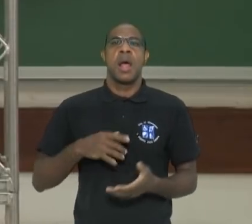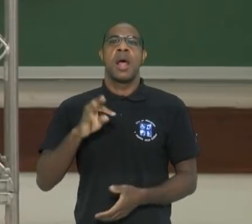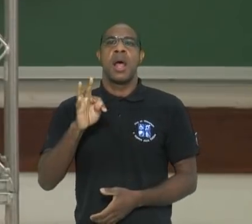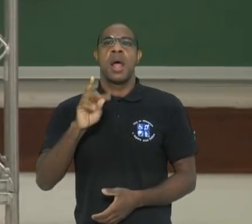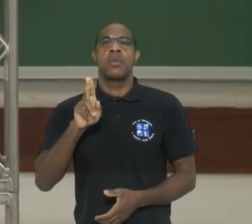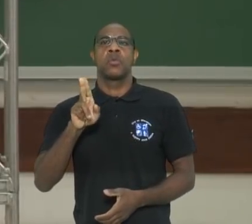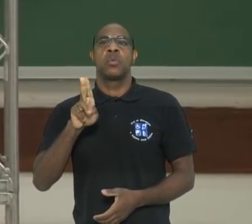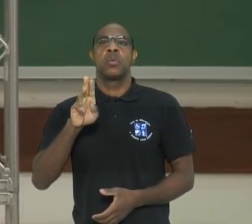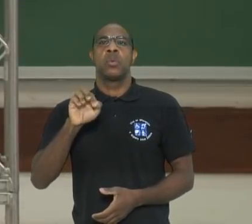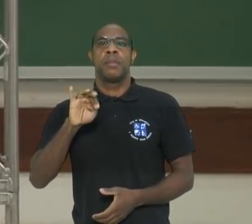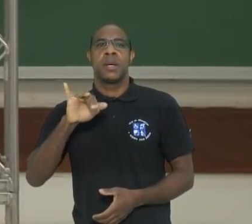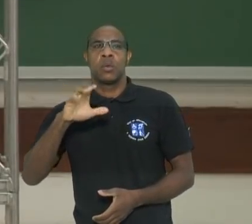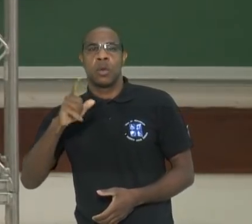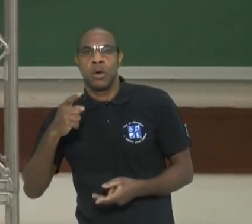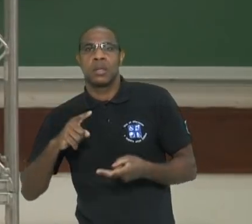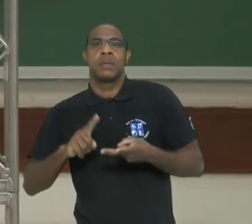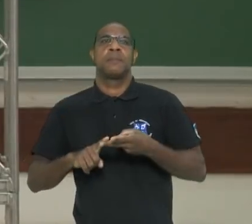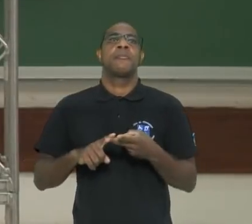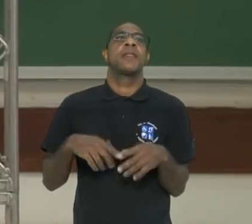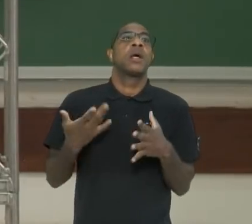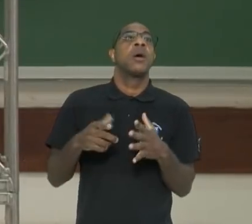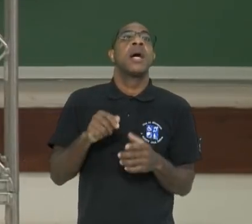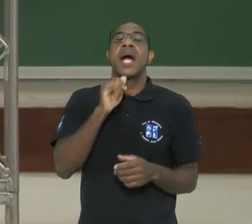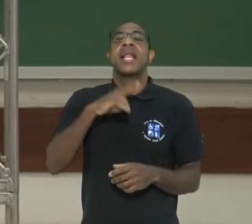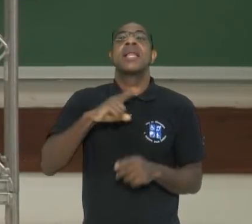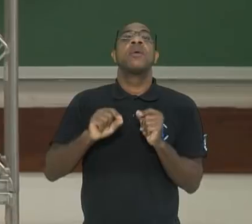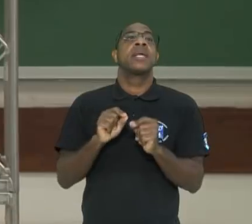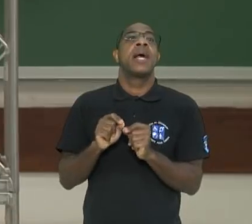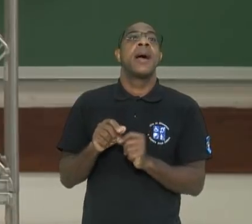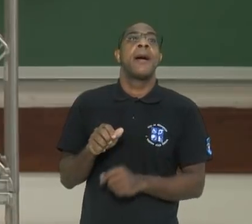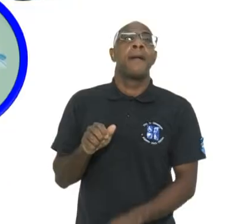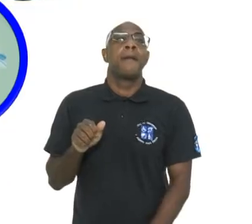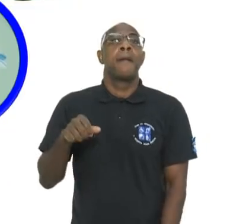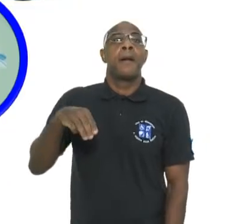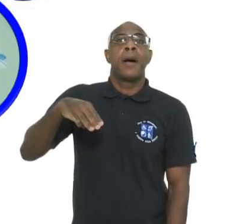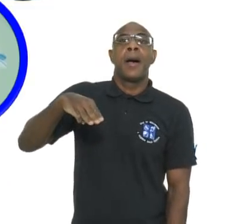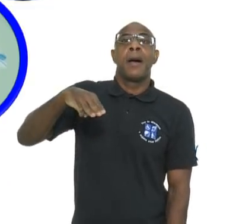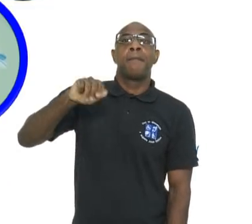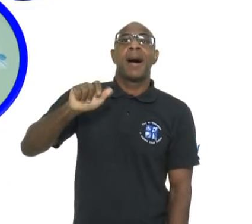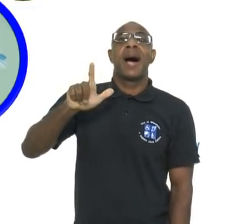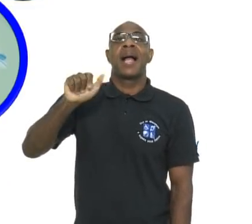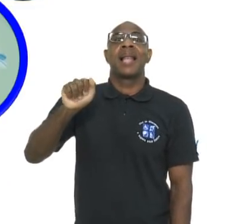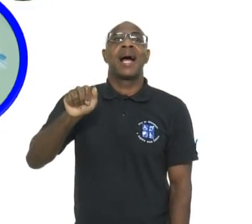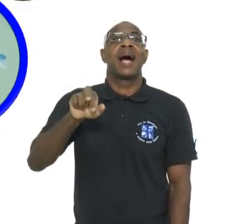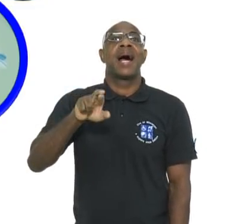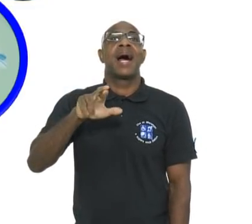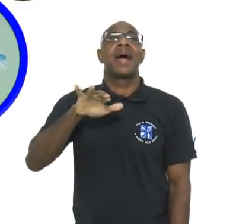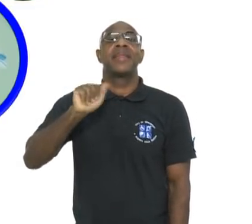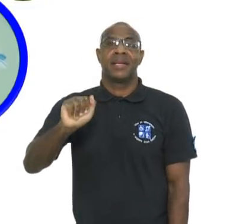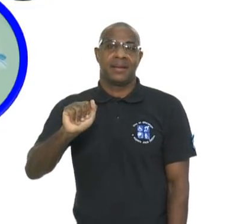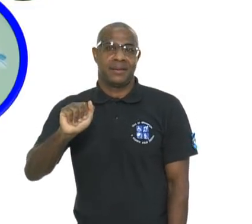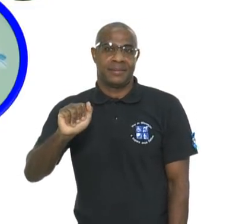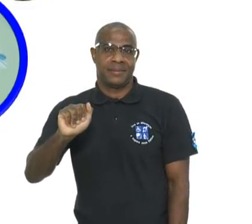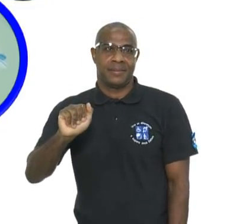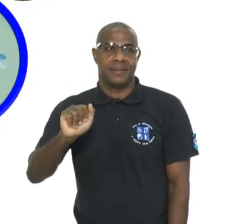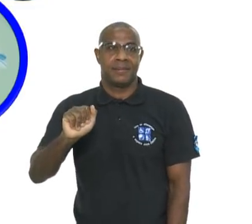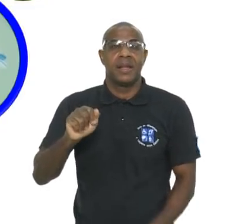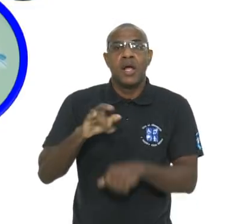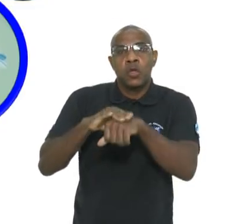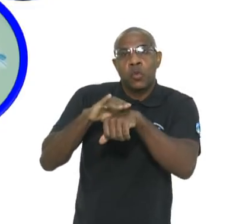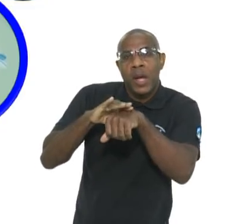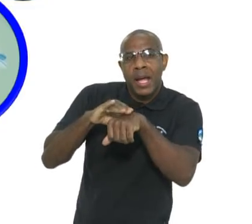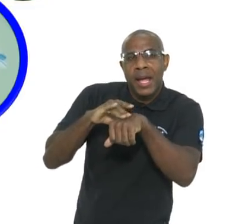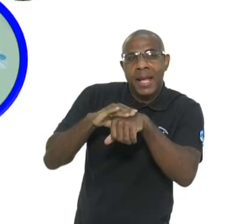A malária, ela é transmitida por um protozoário chamado Plasmodium. São várias espécies